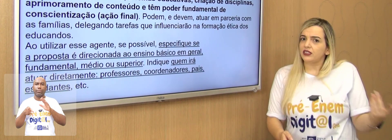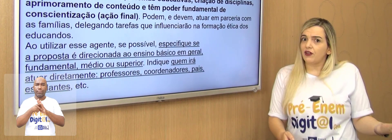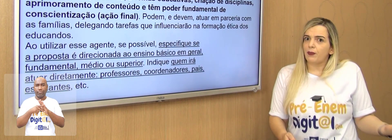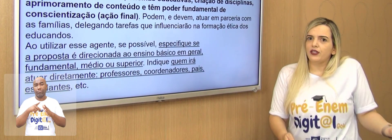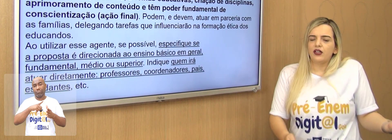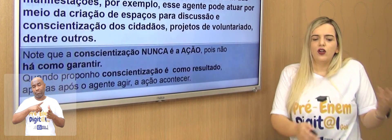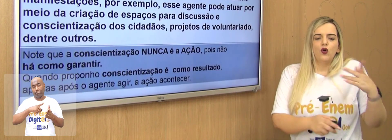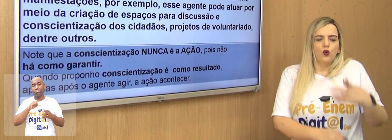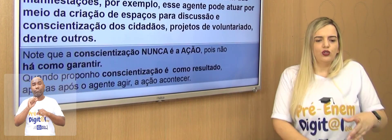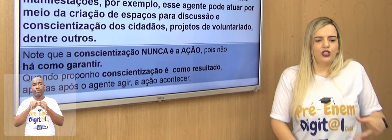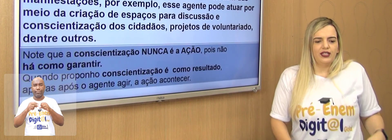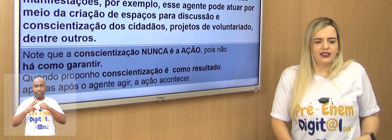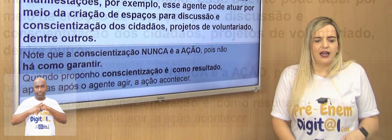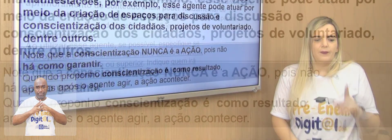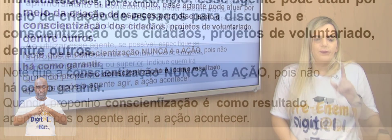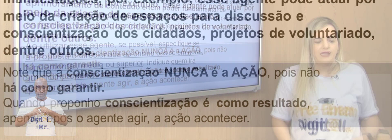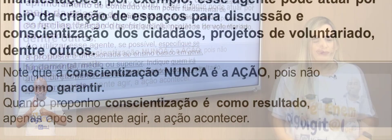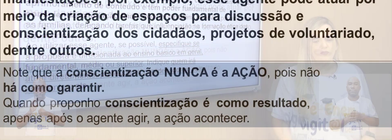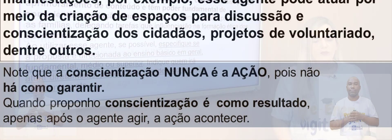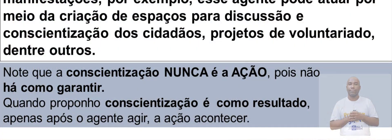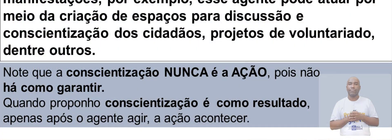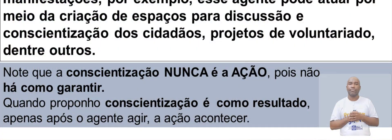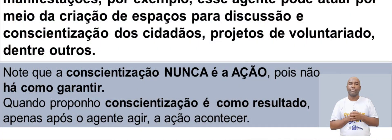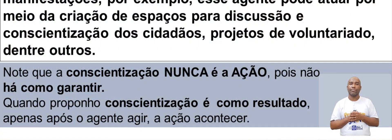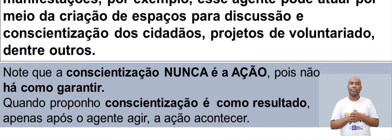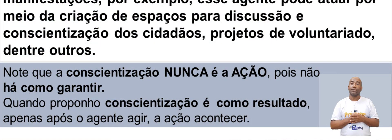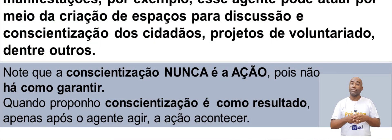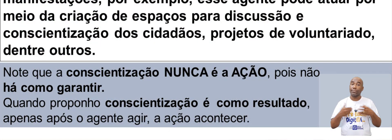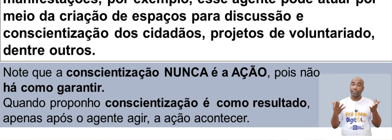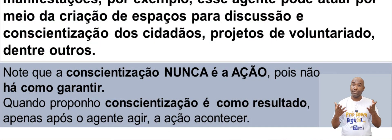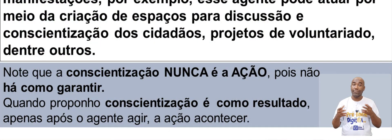verbos e você vai poder utilizar.